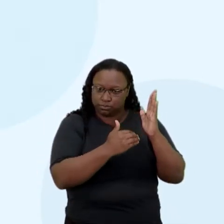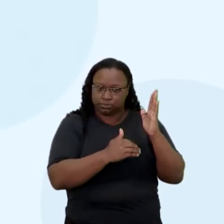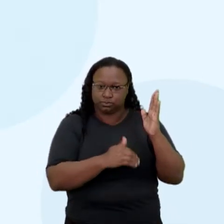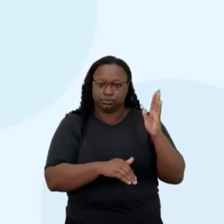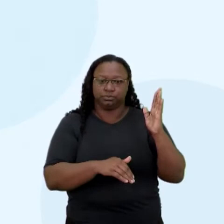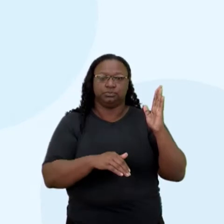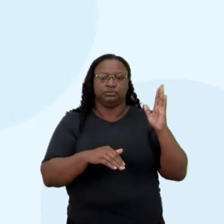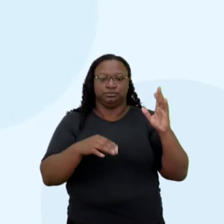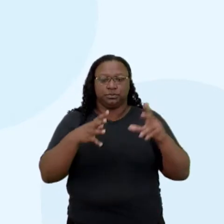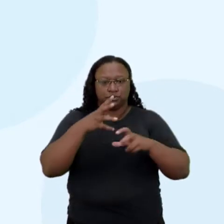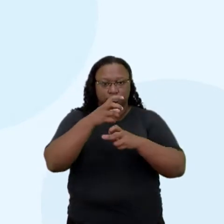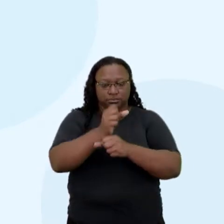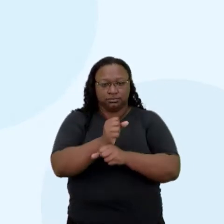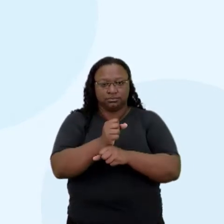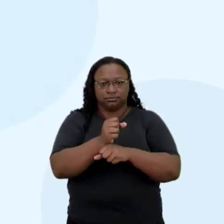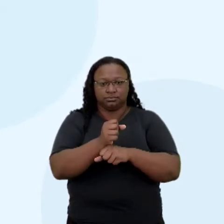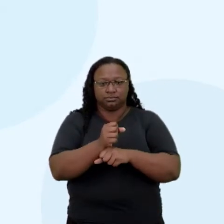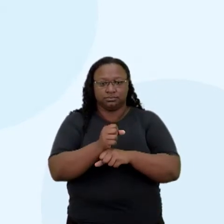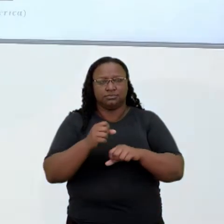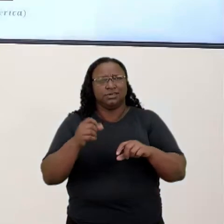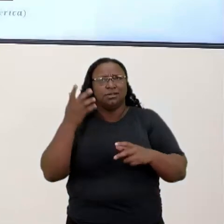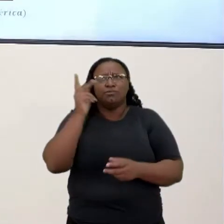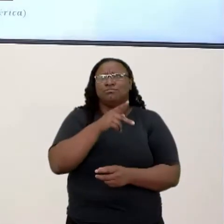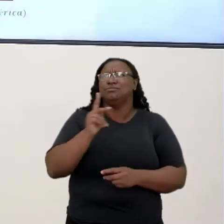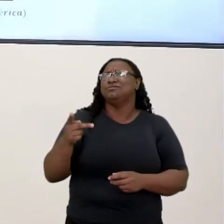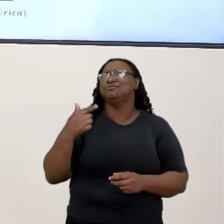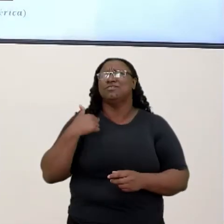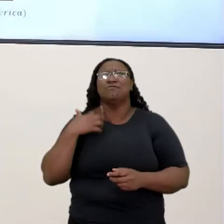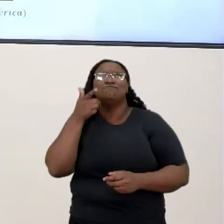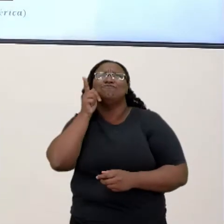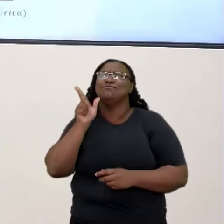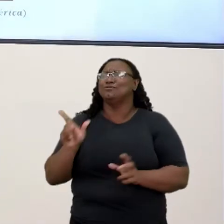Ter esse hábito. Professor, eu não domino, tal.